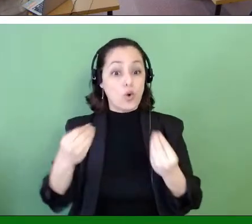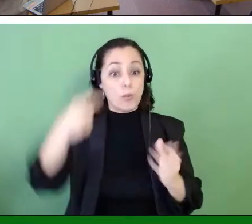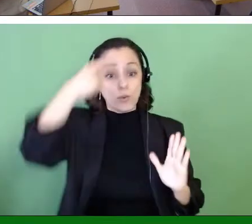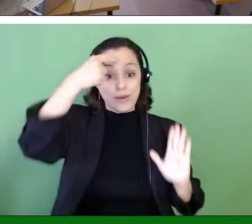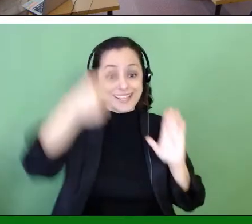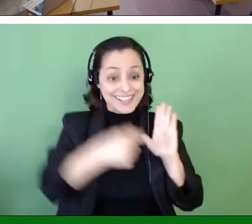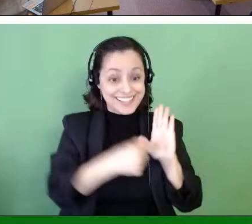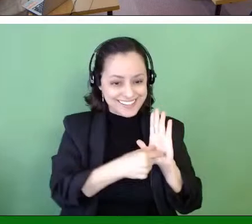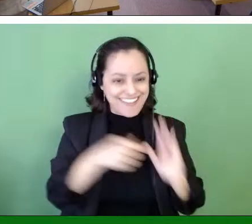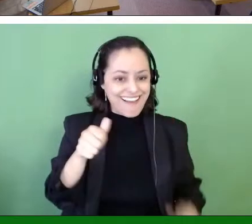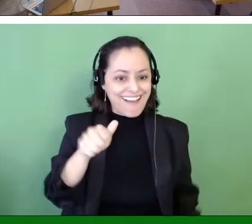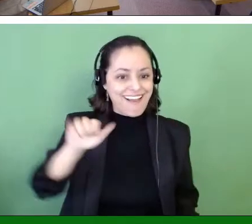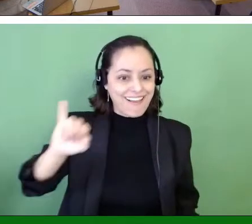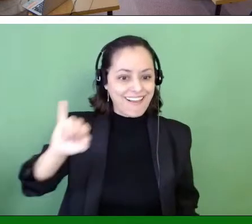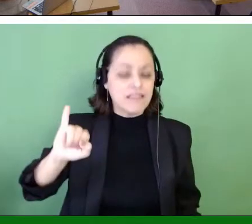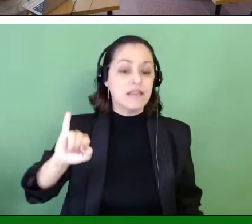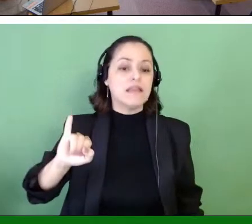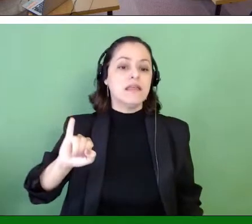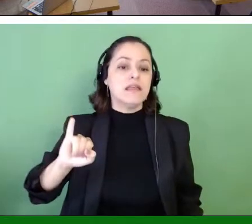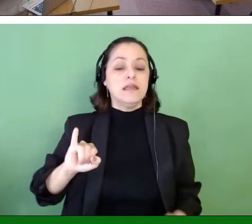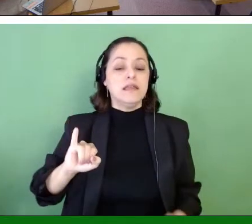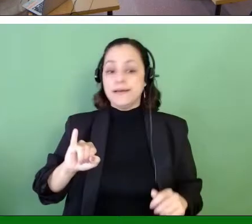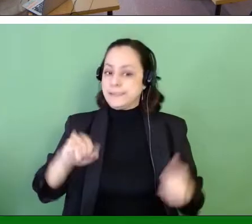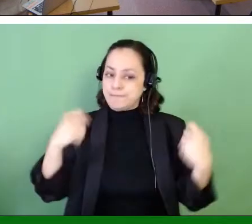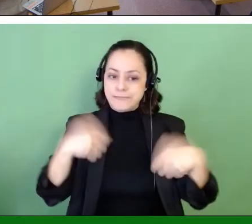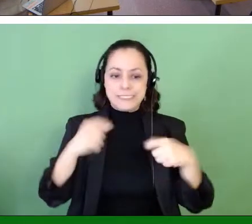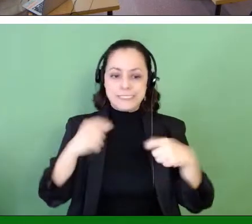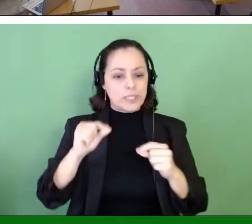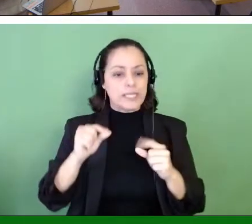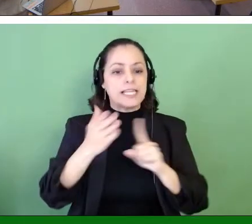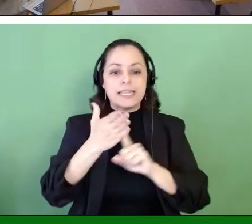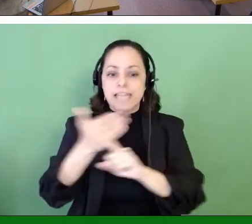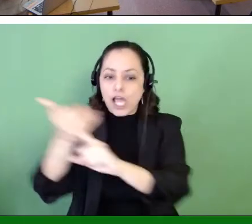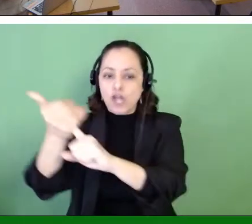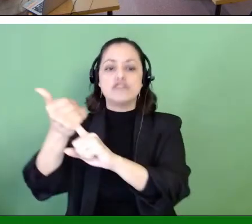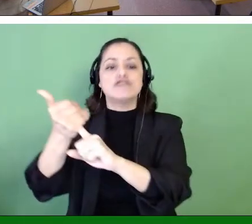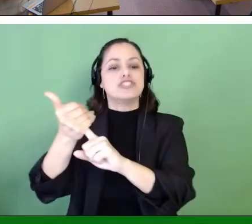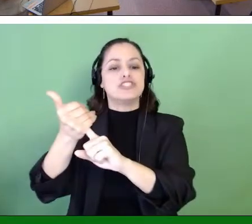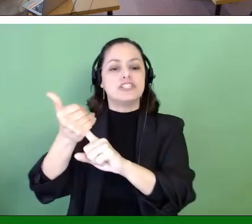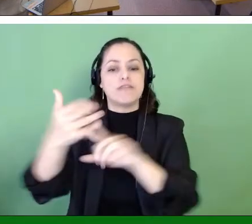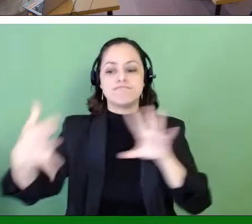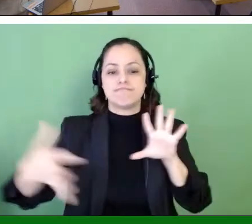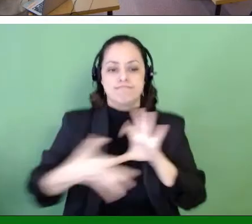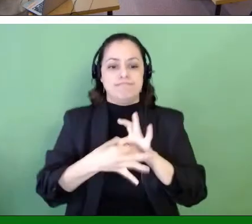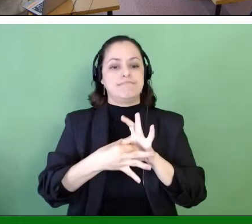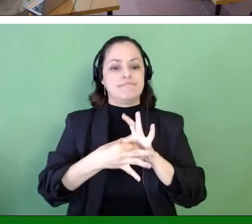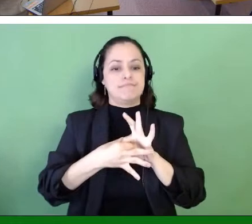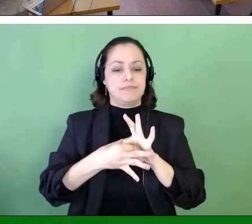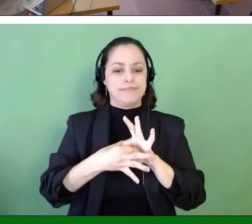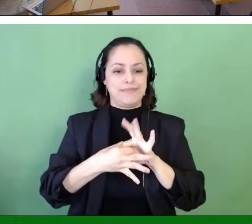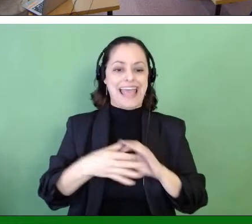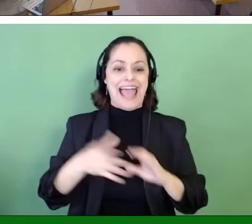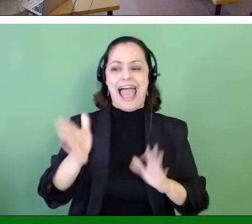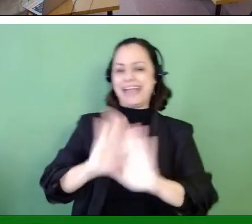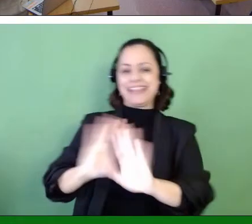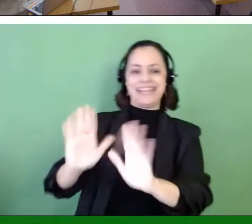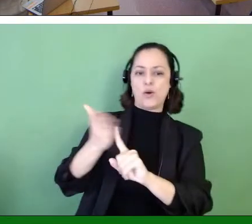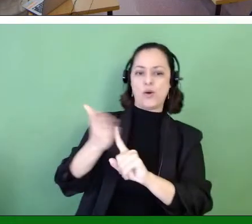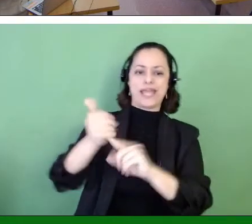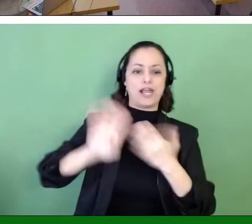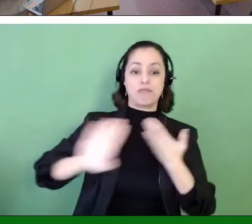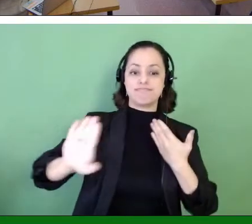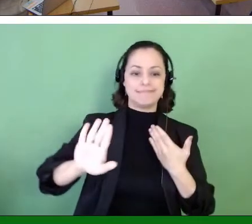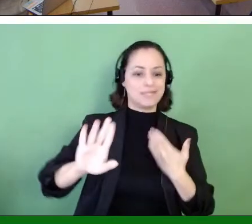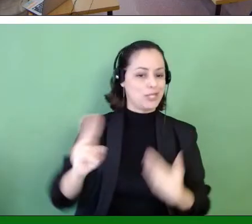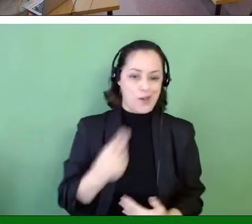em como tornar a tecnologia nossa aliada, né, e não negar que ela exista, porque ela existe, não tem como a gente fugir dela.